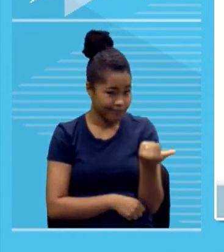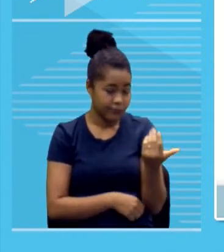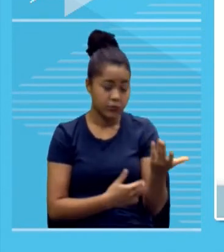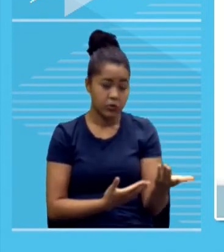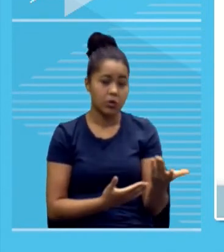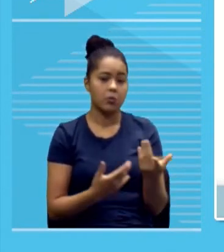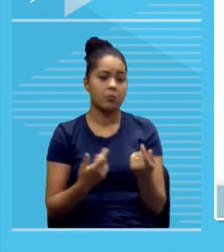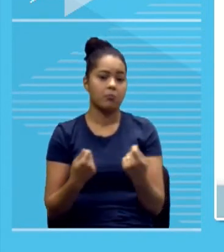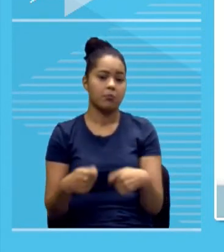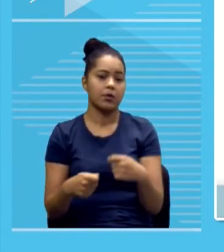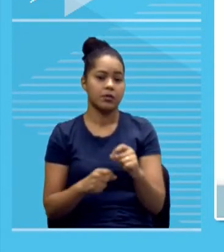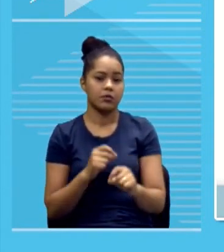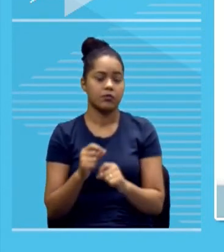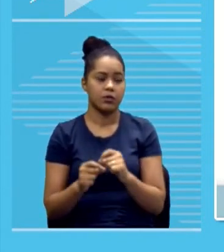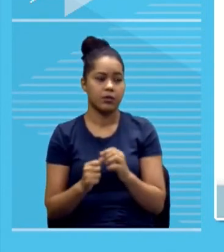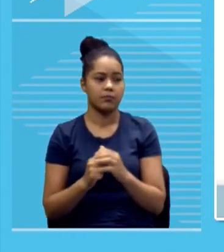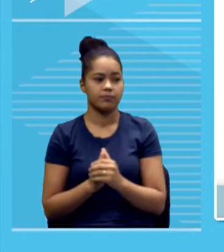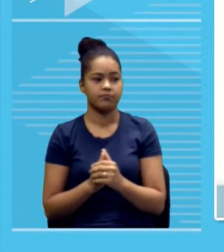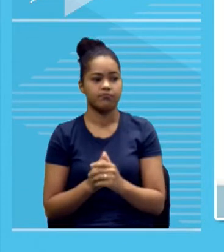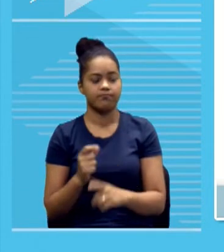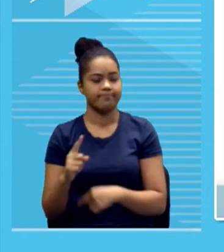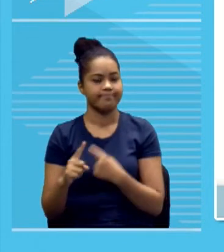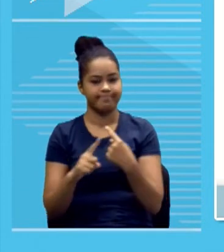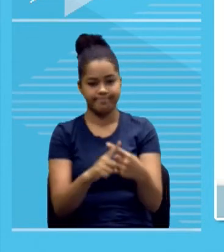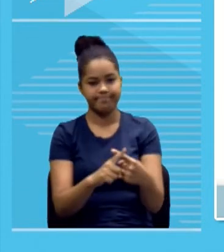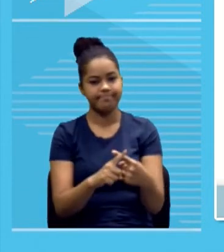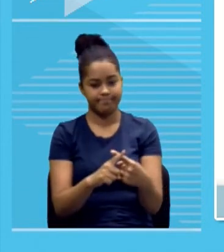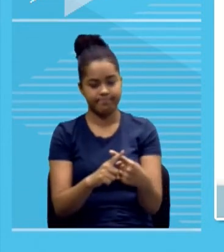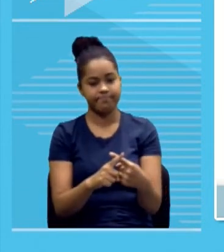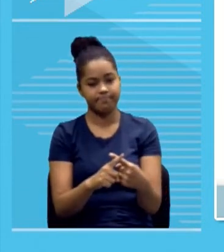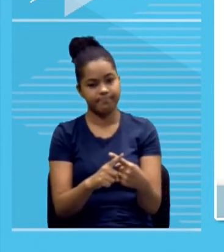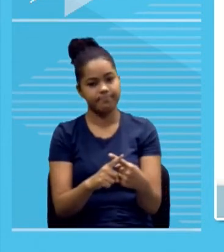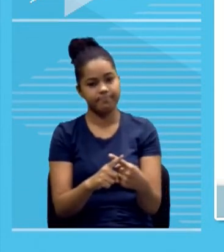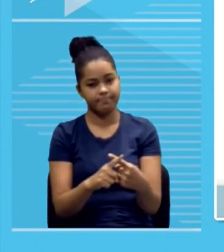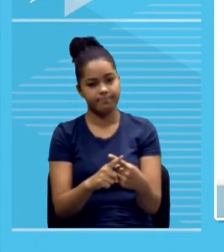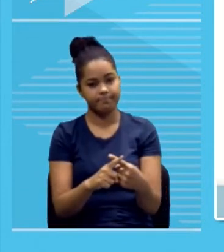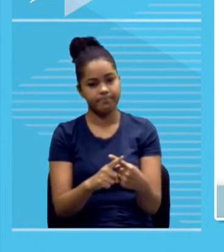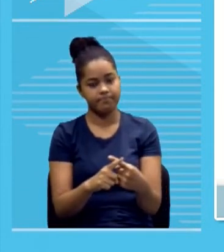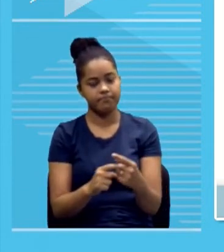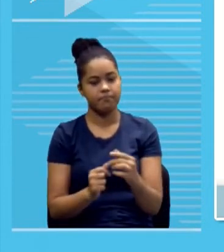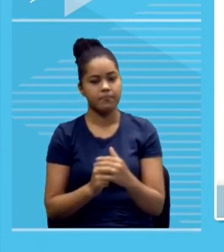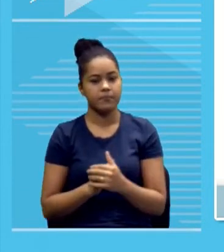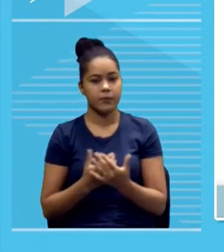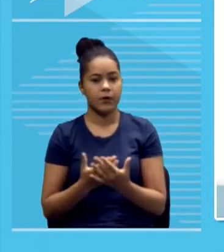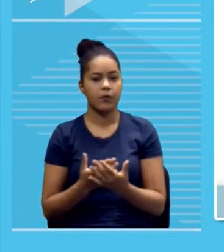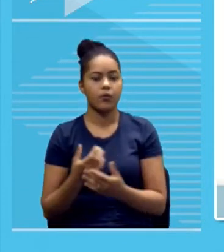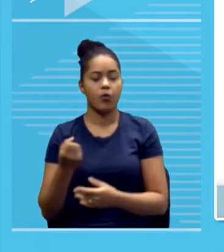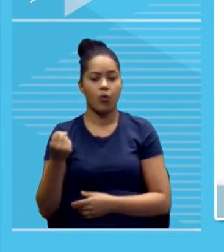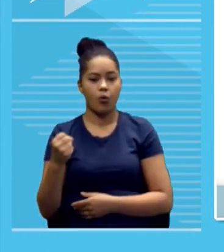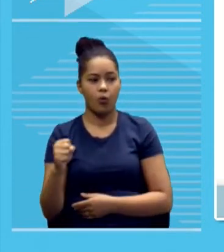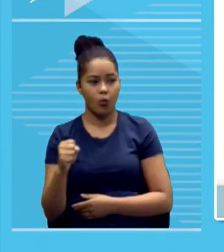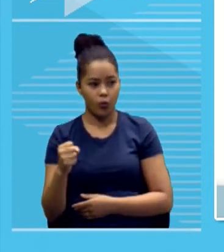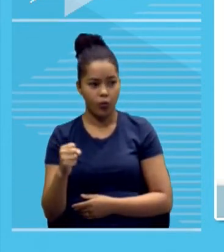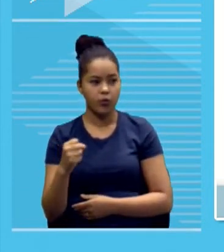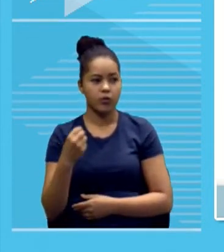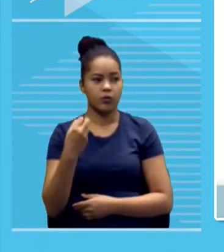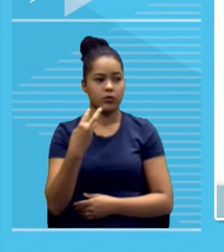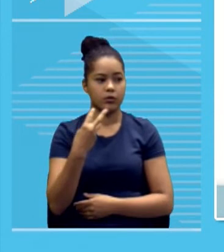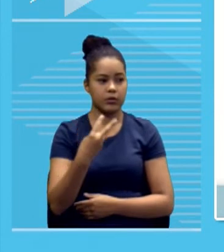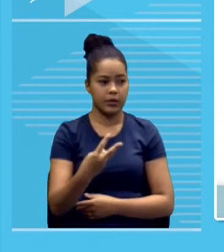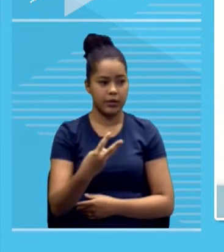Você pega e multiplica todos eles. Multiplica todos os valores, certo? 8, 3 e 6. Só